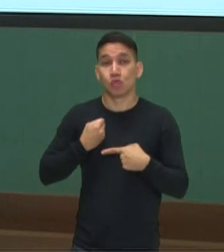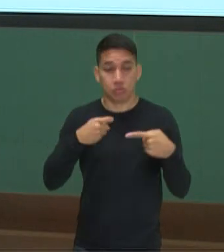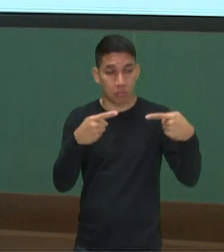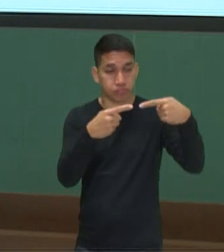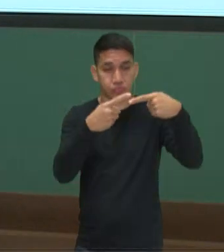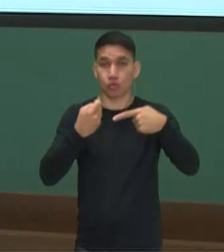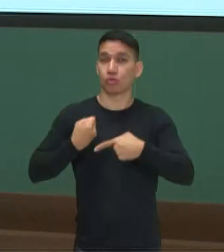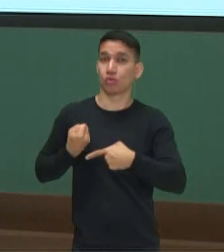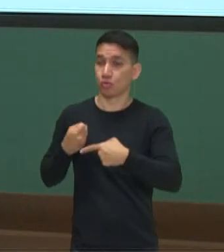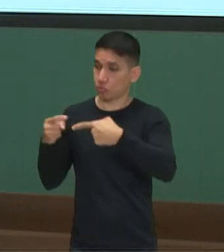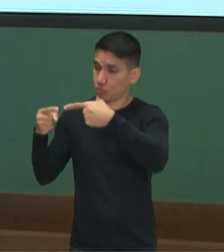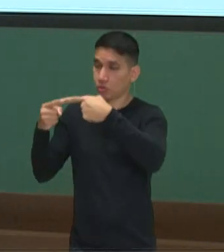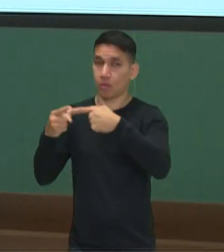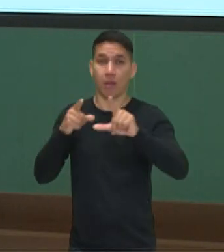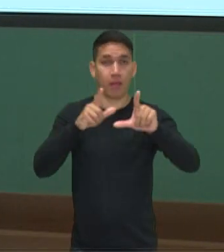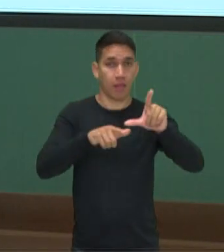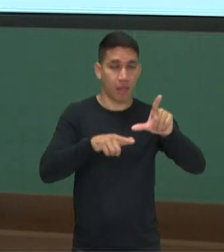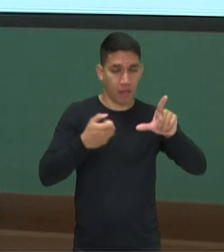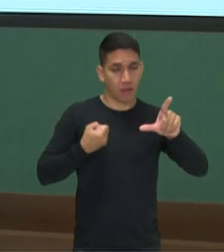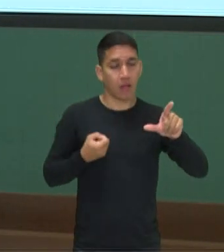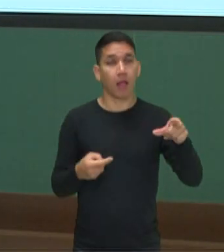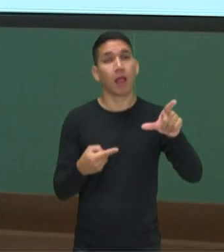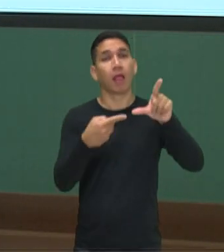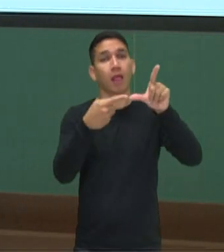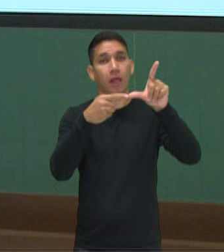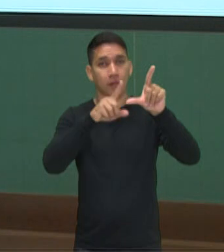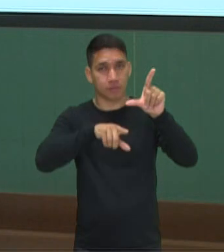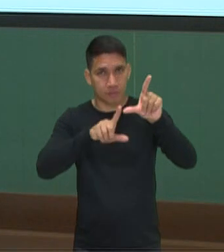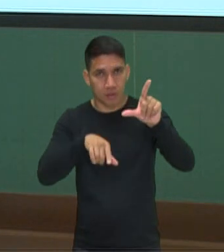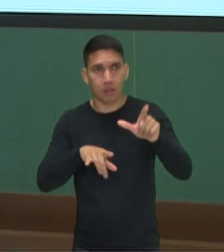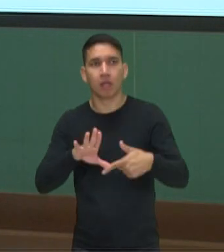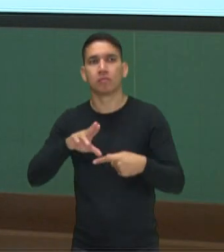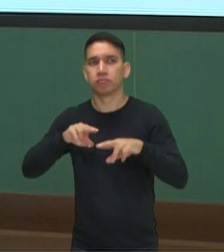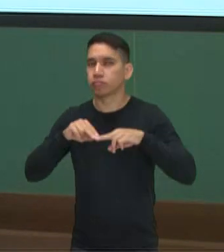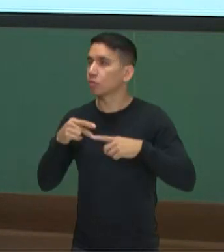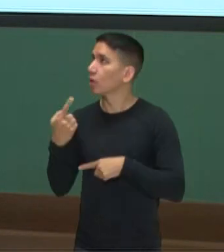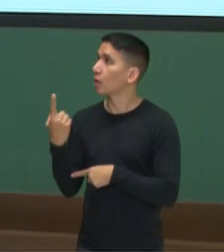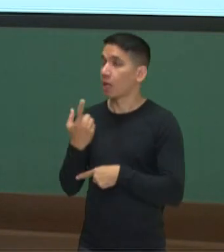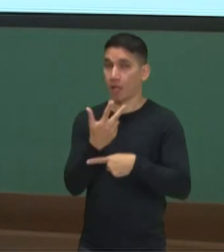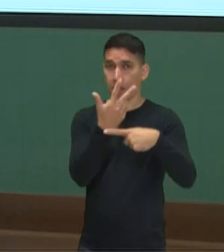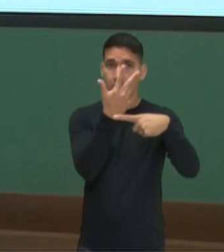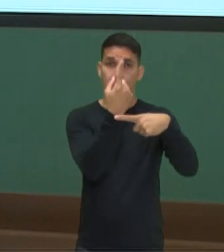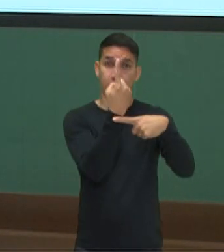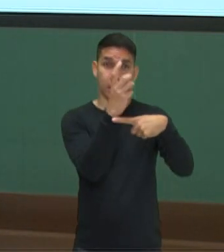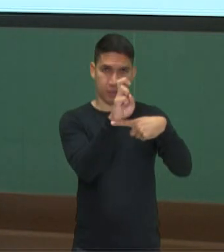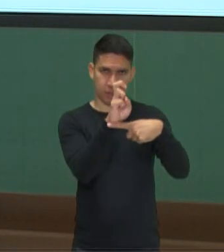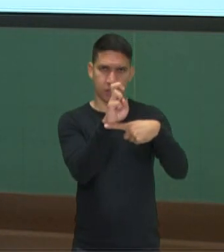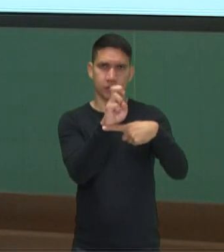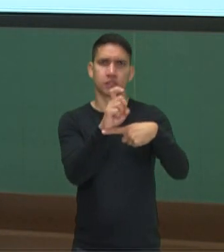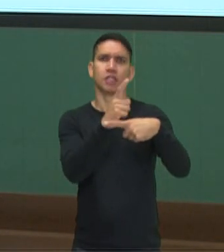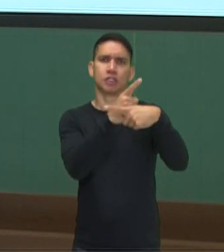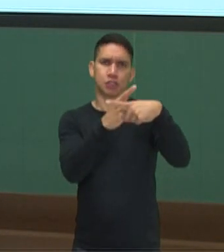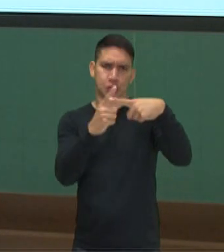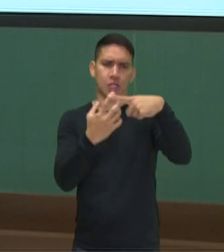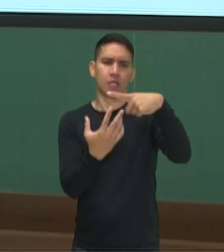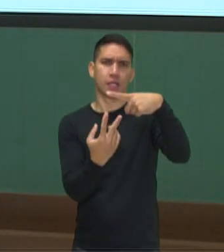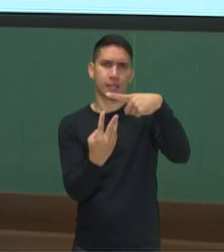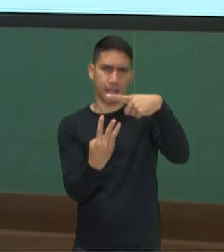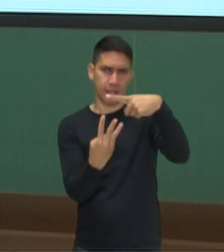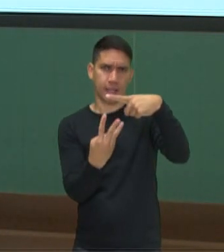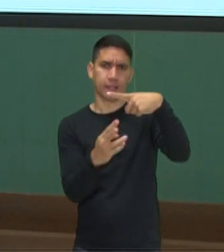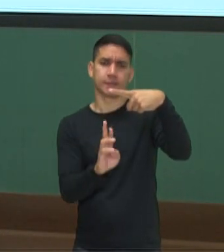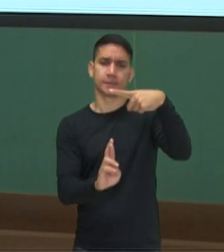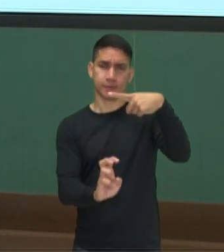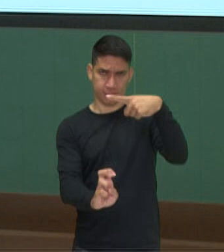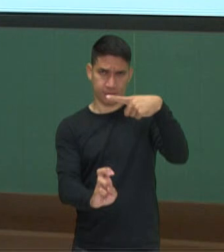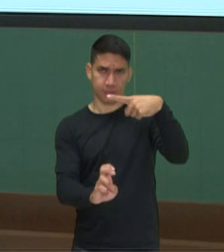letra. 15 divididos por 3, 5, lá da nossa querida e amada tabuada. x² divididos